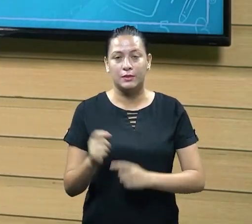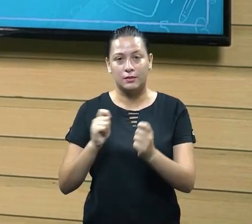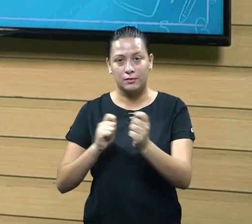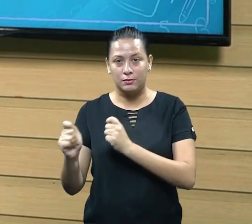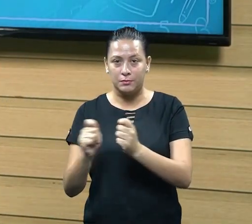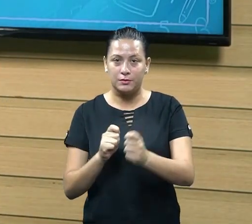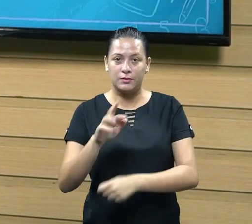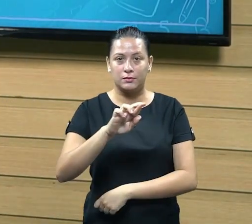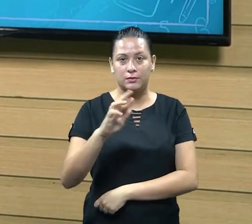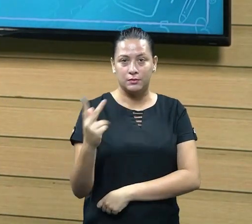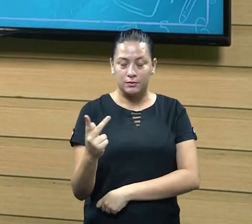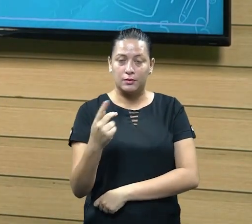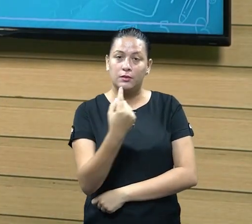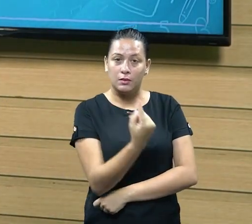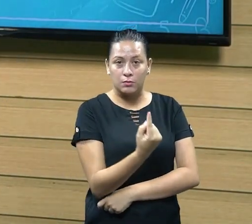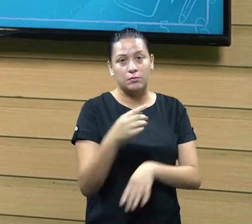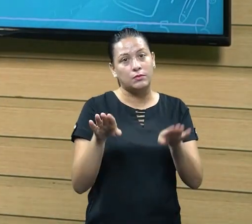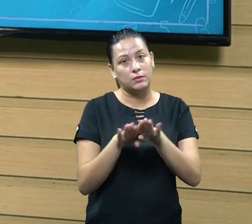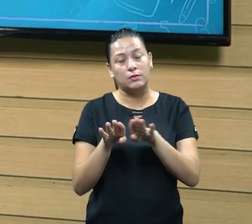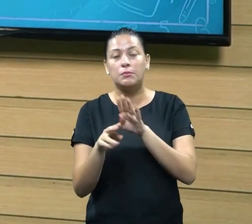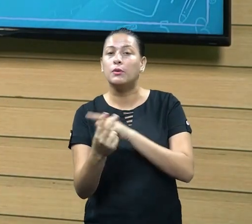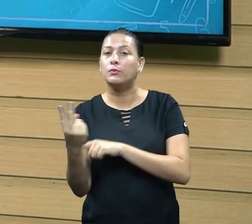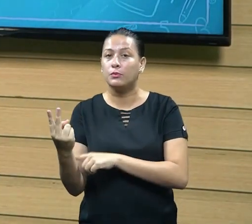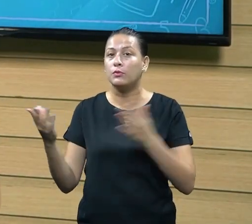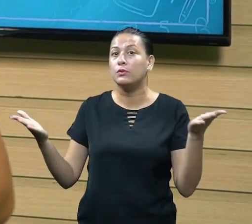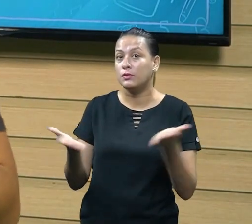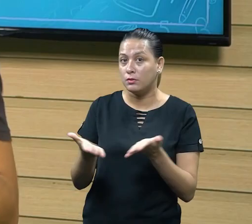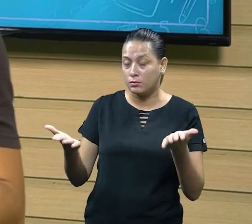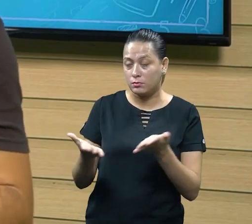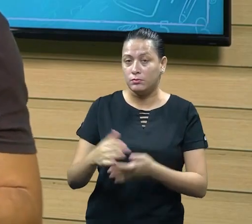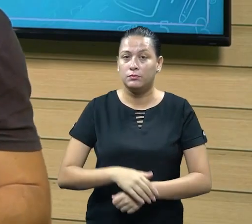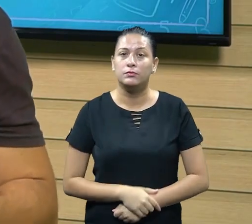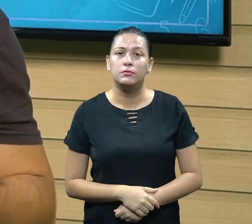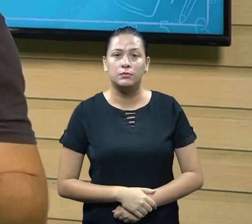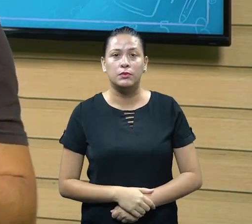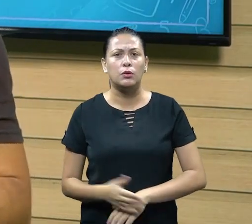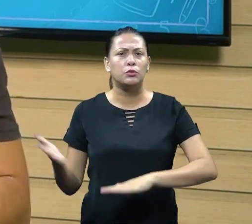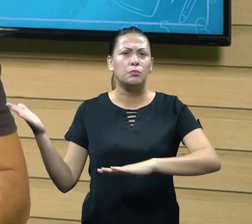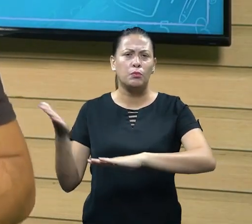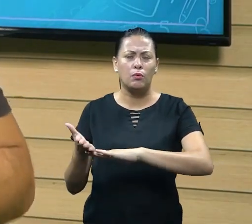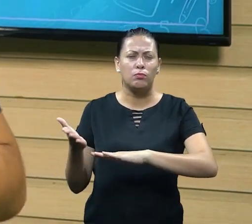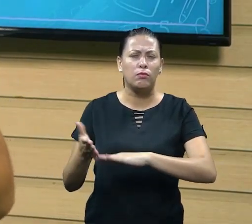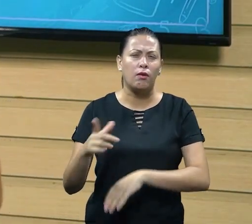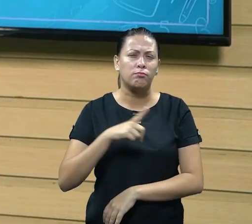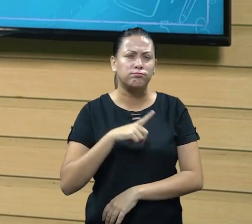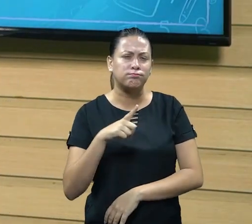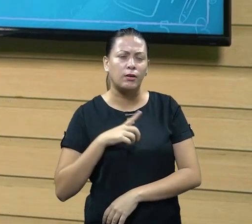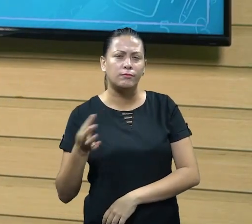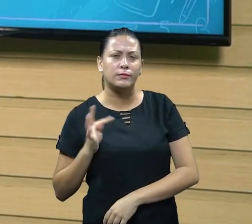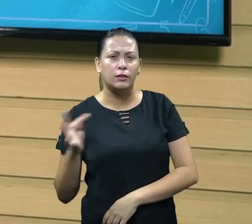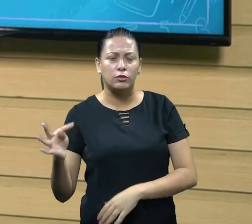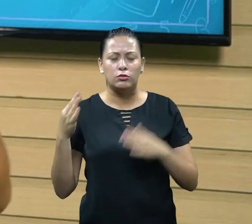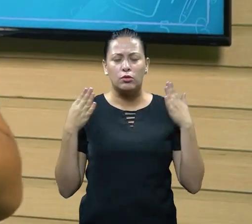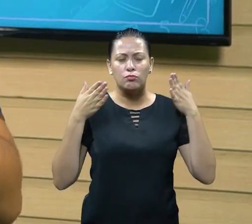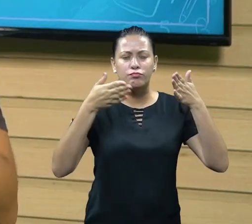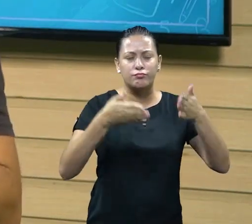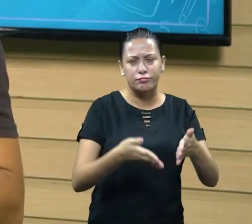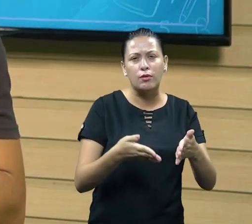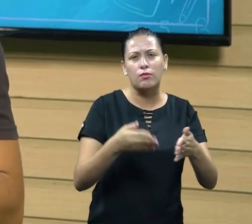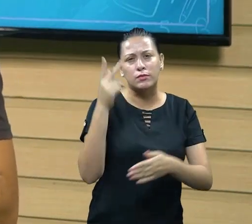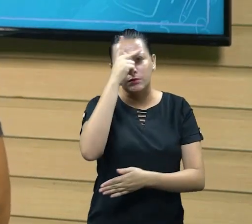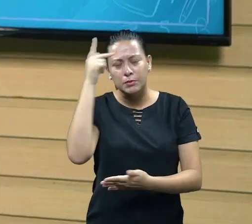2, já falamos da parte 1, e vamos falar um pouquinho da parte 2, do que tem de mais moderno, falar de tecnologia, do foco no cliente,